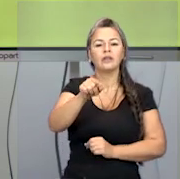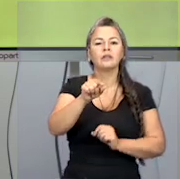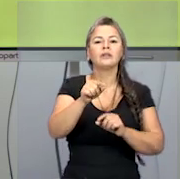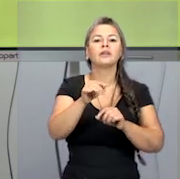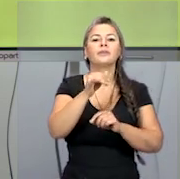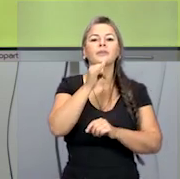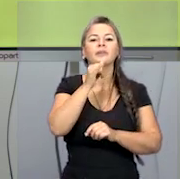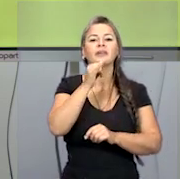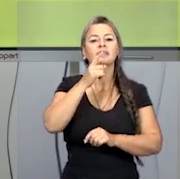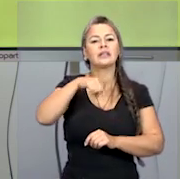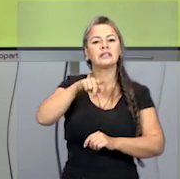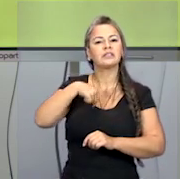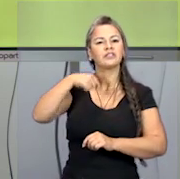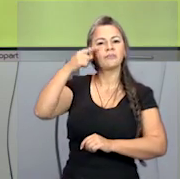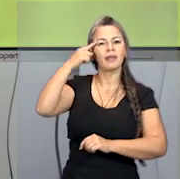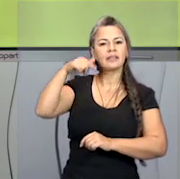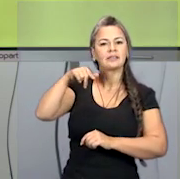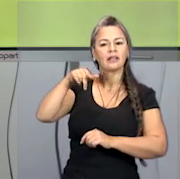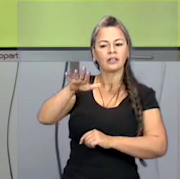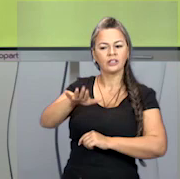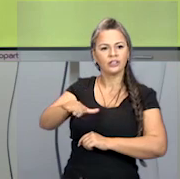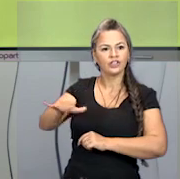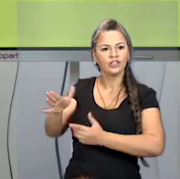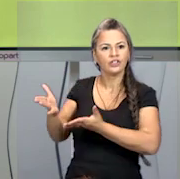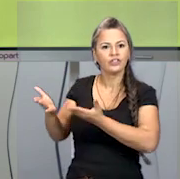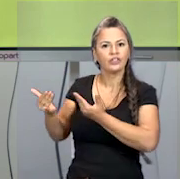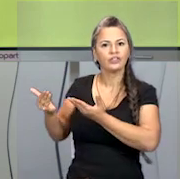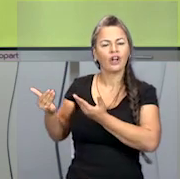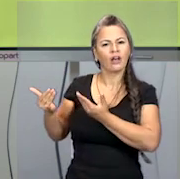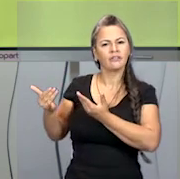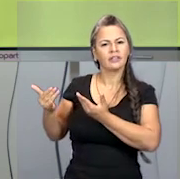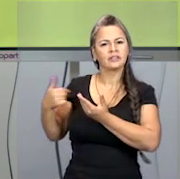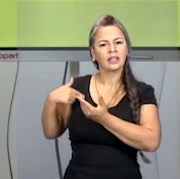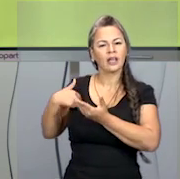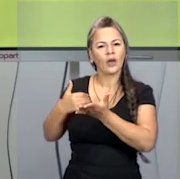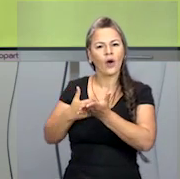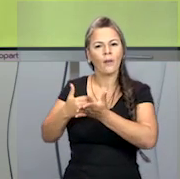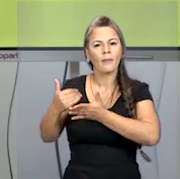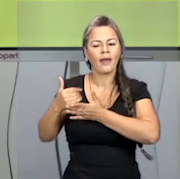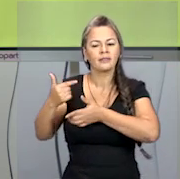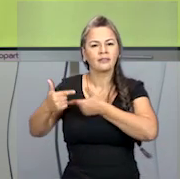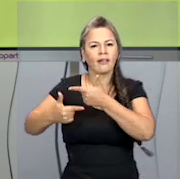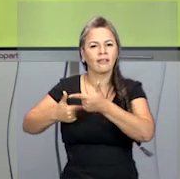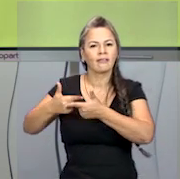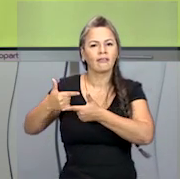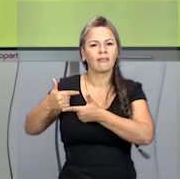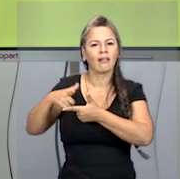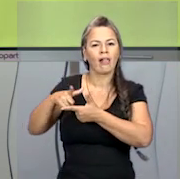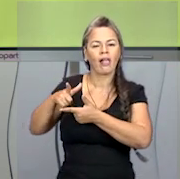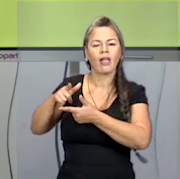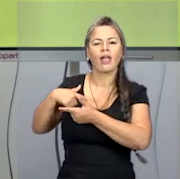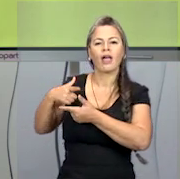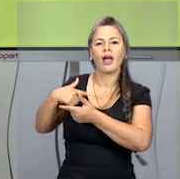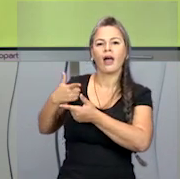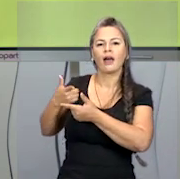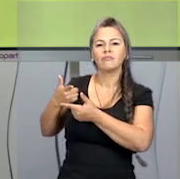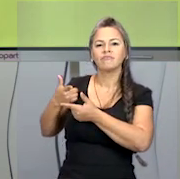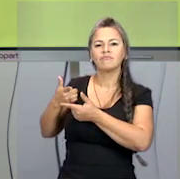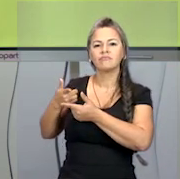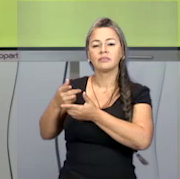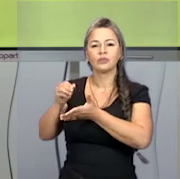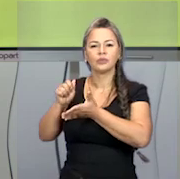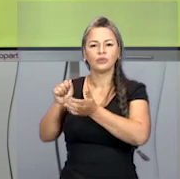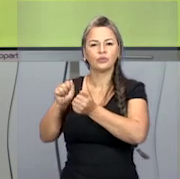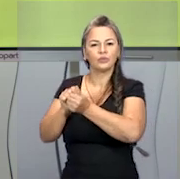que entram para o tráfico de drogas, eles não escolheram uma vida fácil, pois eles correm o risco de morrer. E a taxa